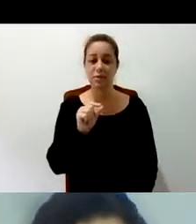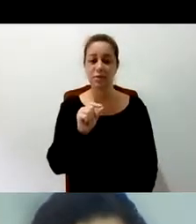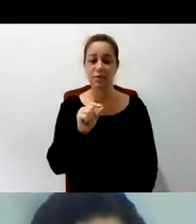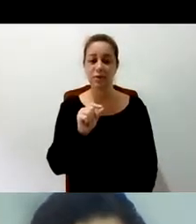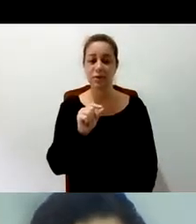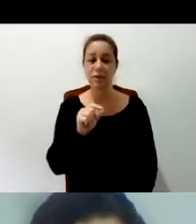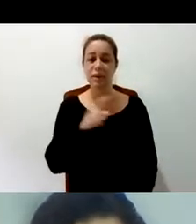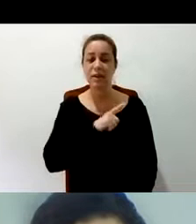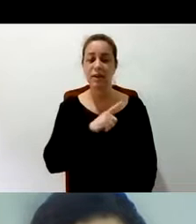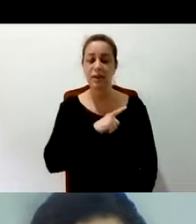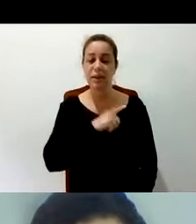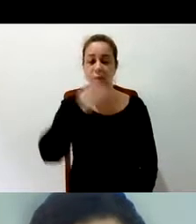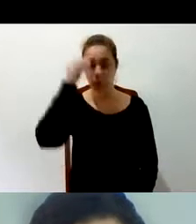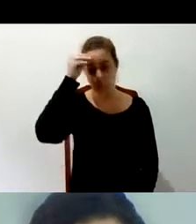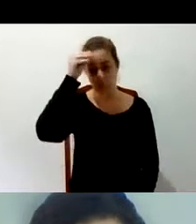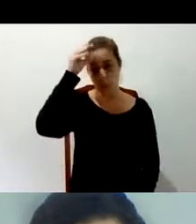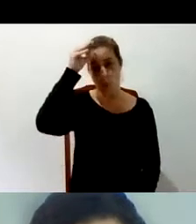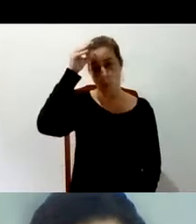ter o conhecimento melhor